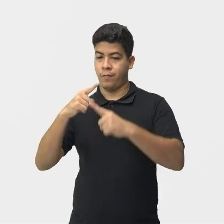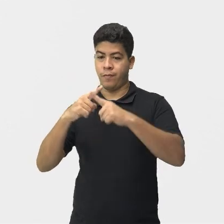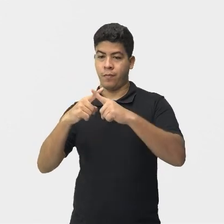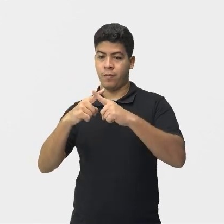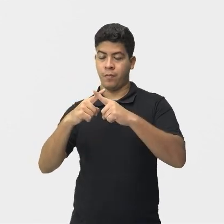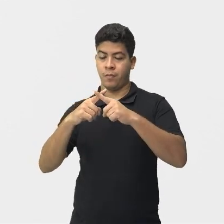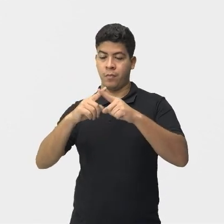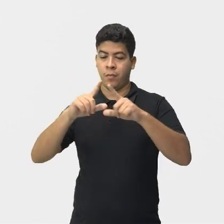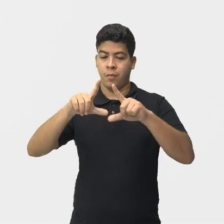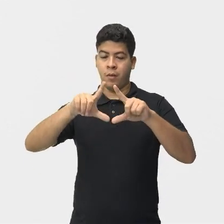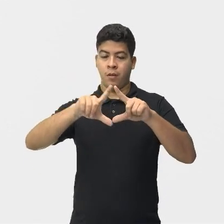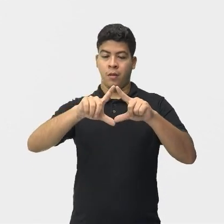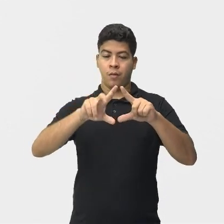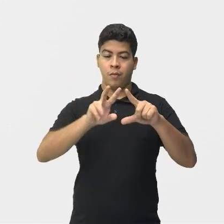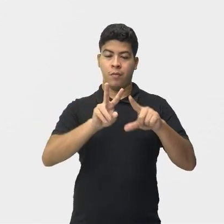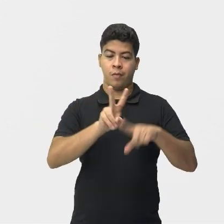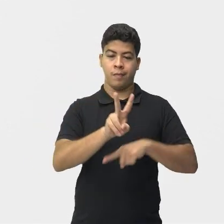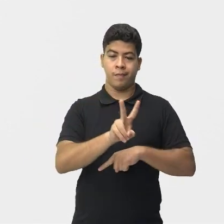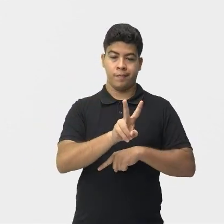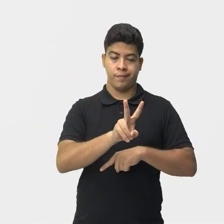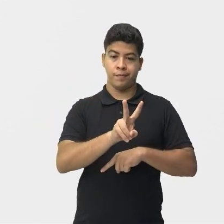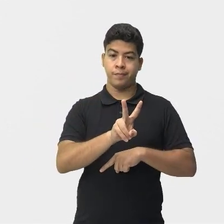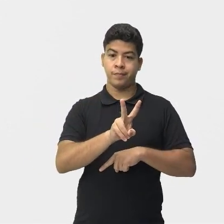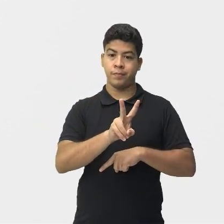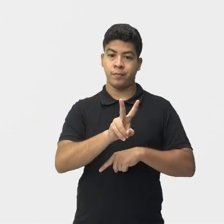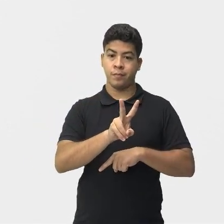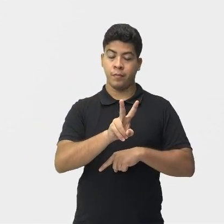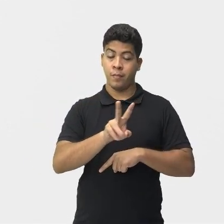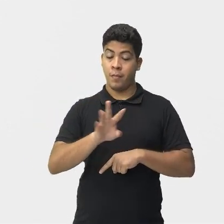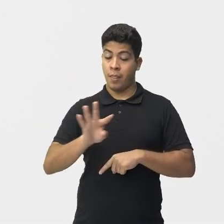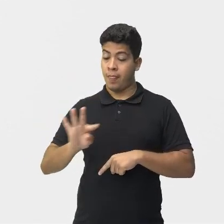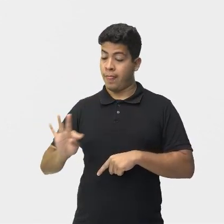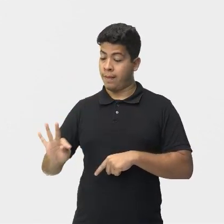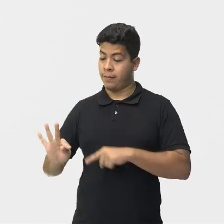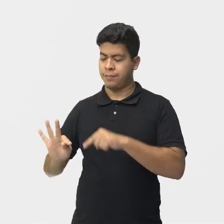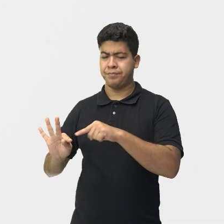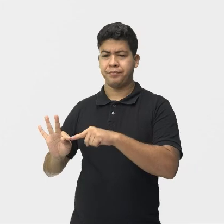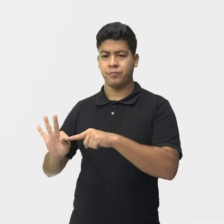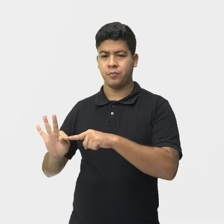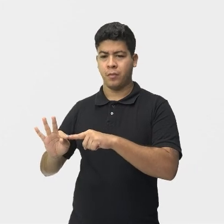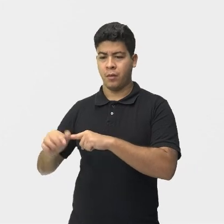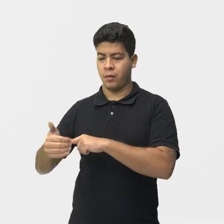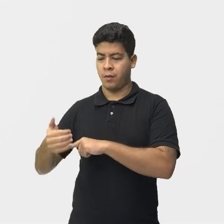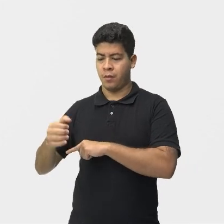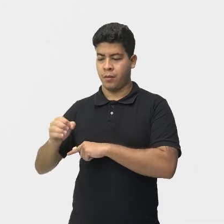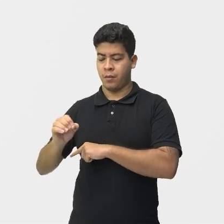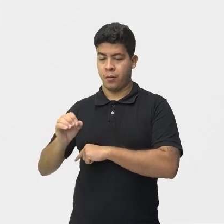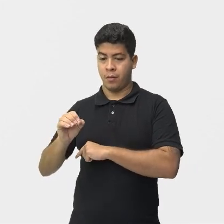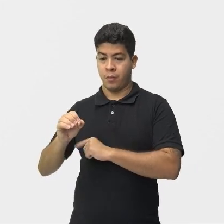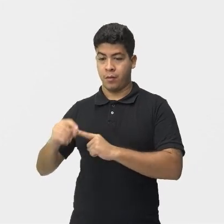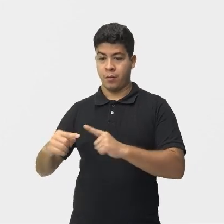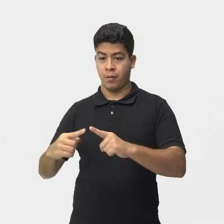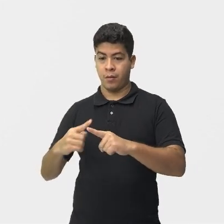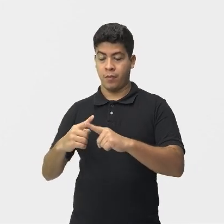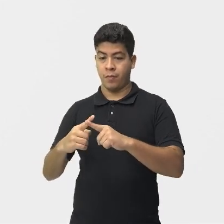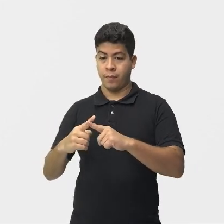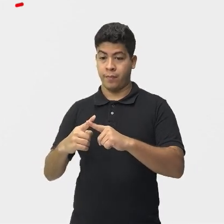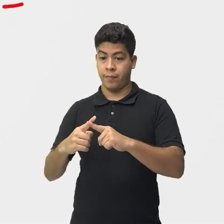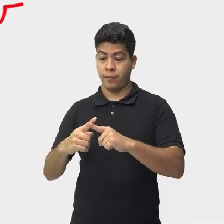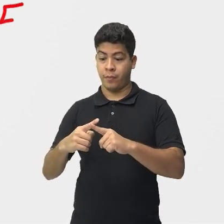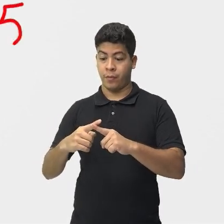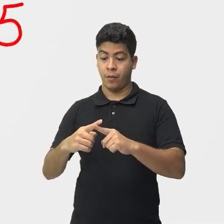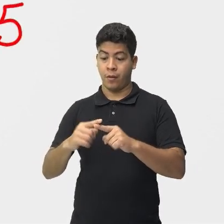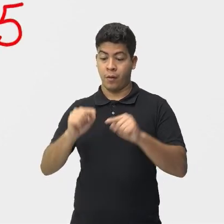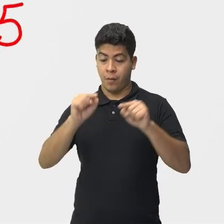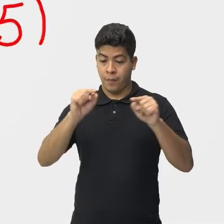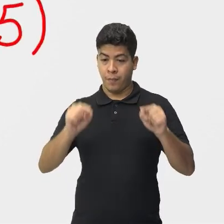trabalho vai ser a pressão, que é 10, vezes a variação do volume, que é o volume final, que é 10, menos o